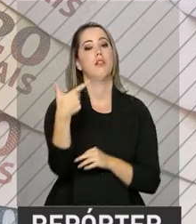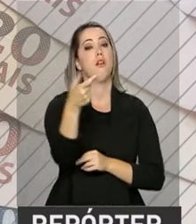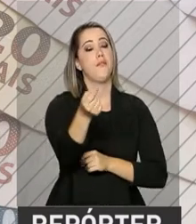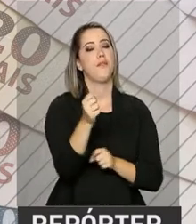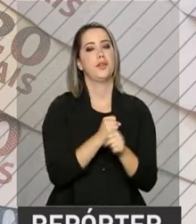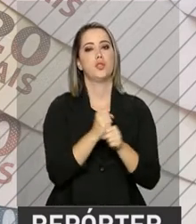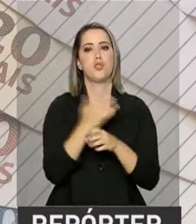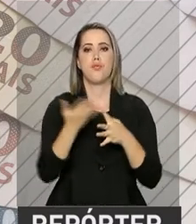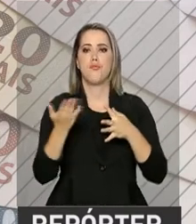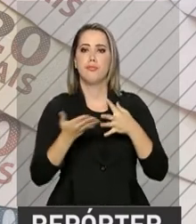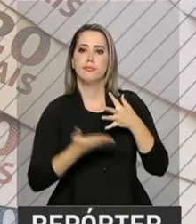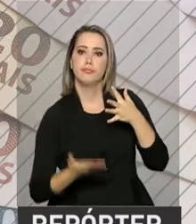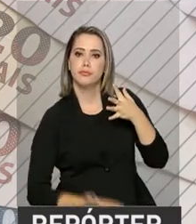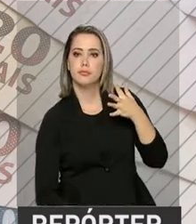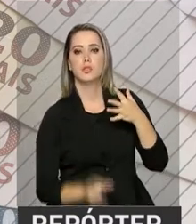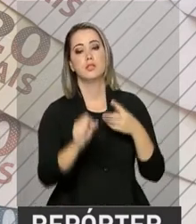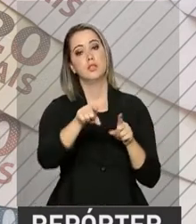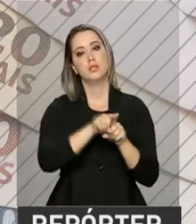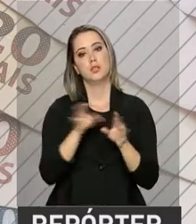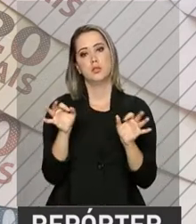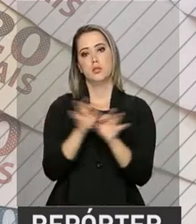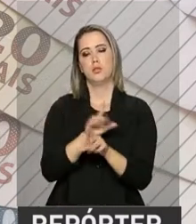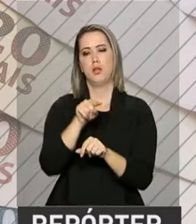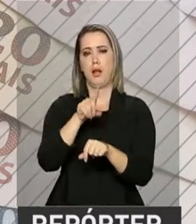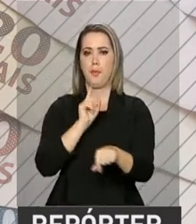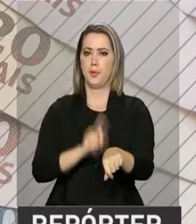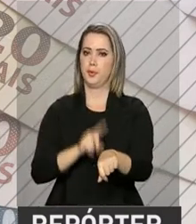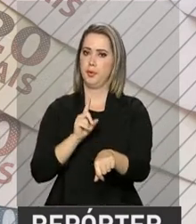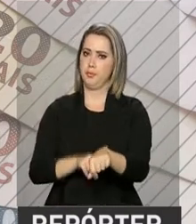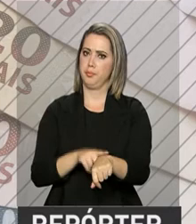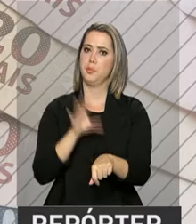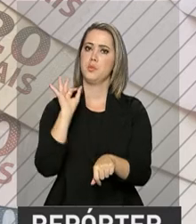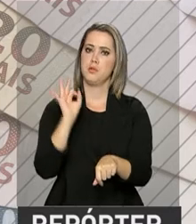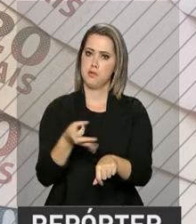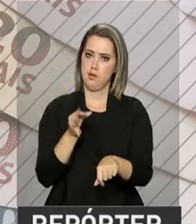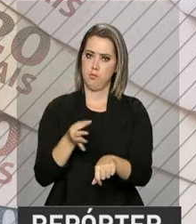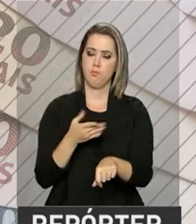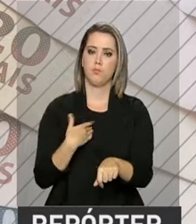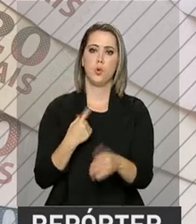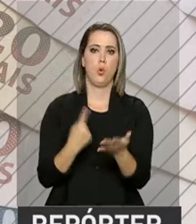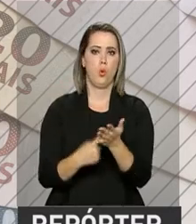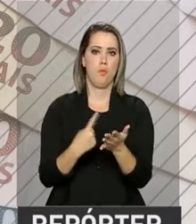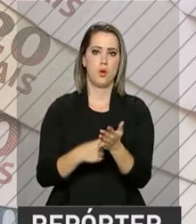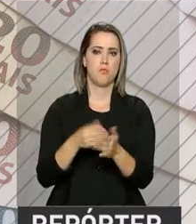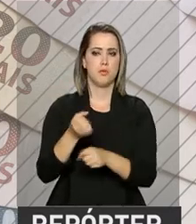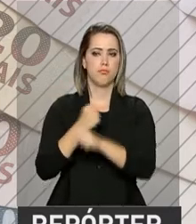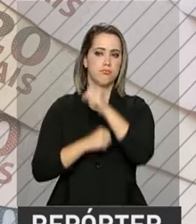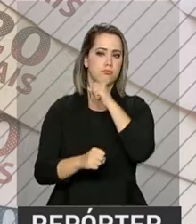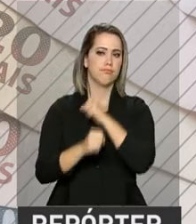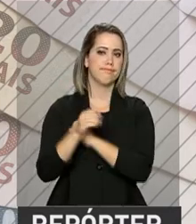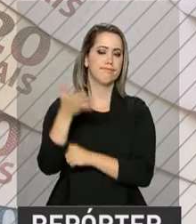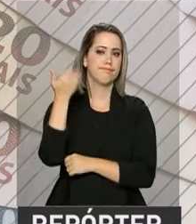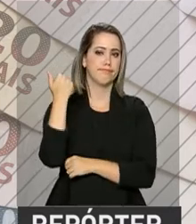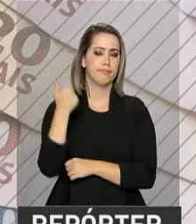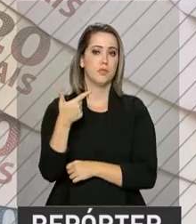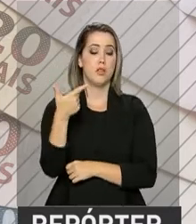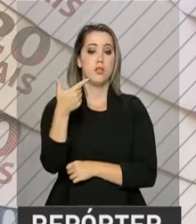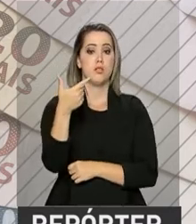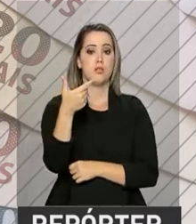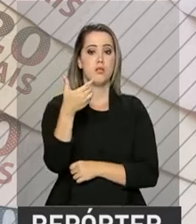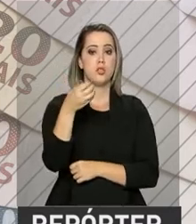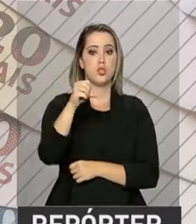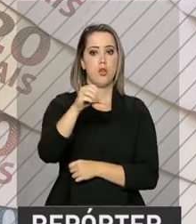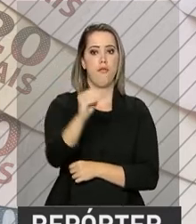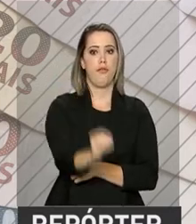de 2027, quando se encerraria o prazo original do acordo feito com o governo no fim da década